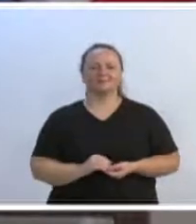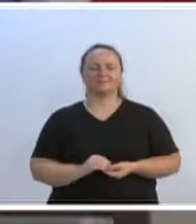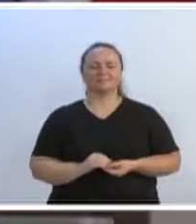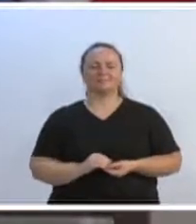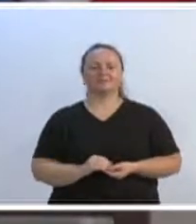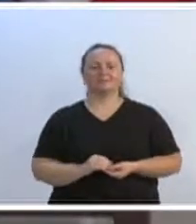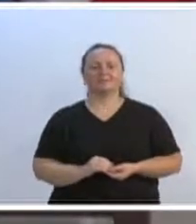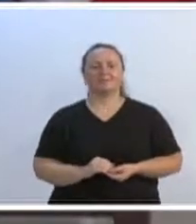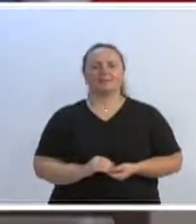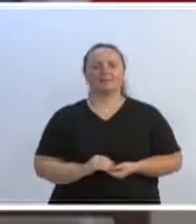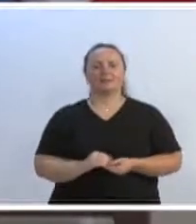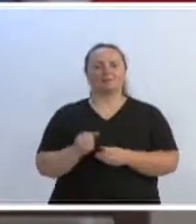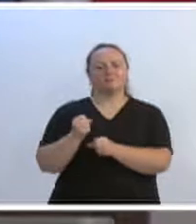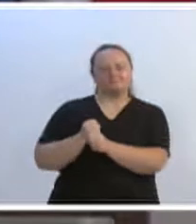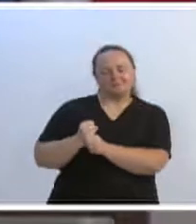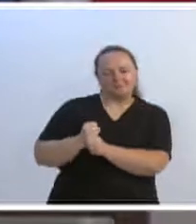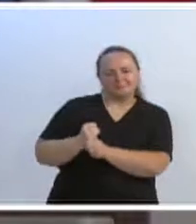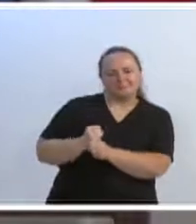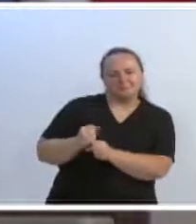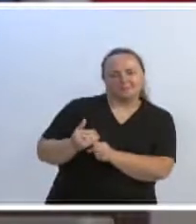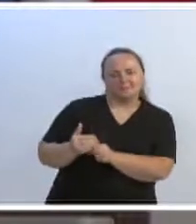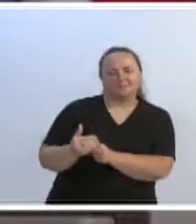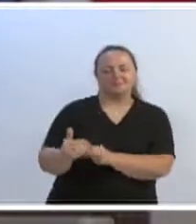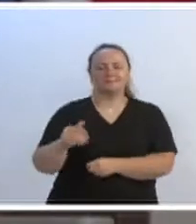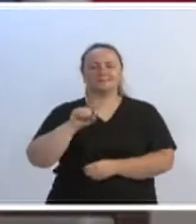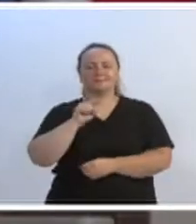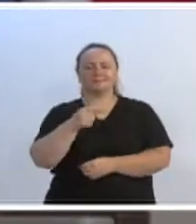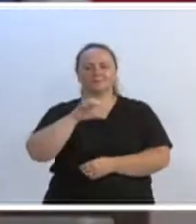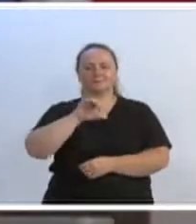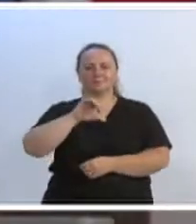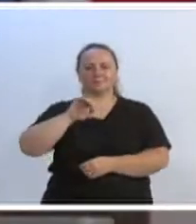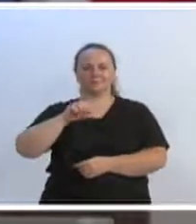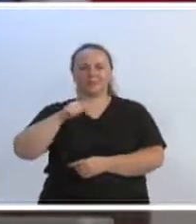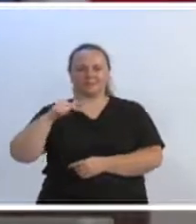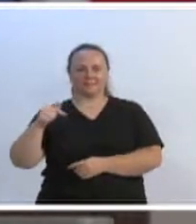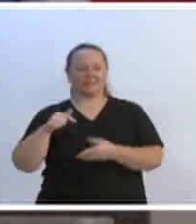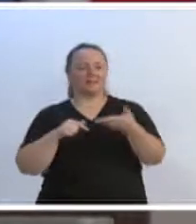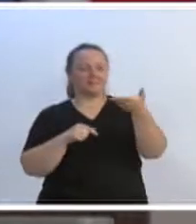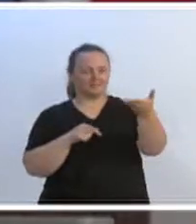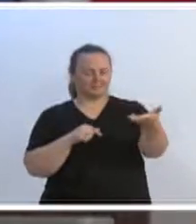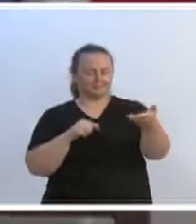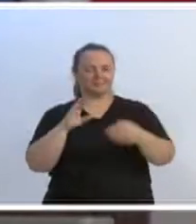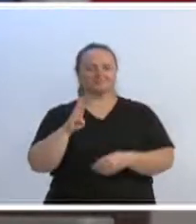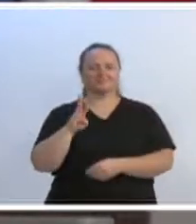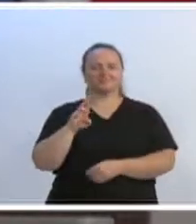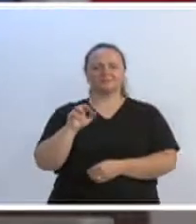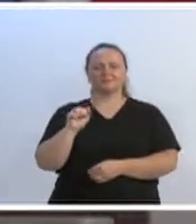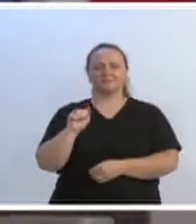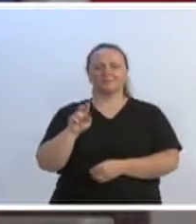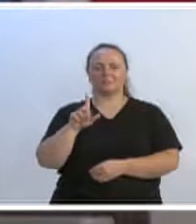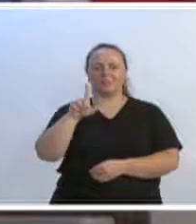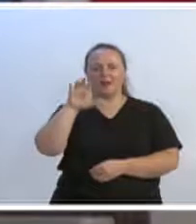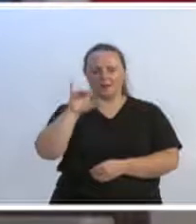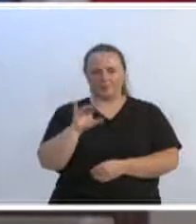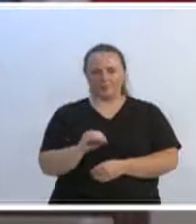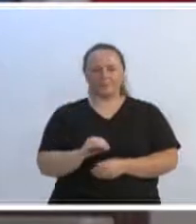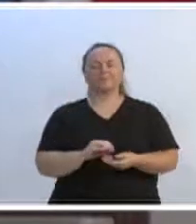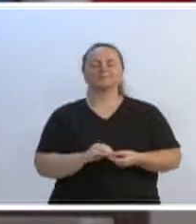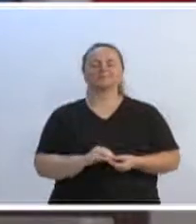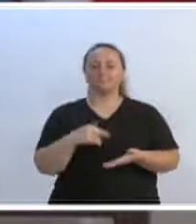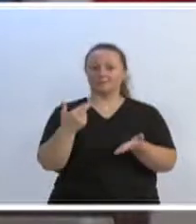em 63, a família Ferreira teve a sensibilidade de conferir à Fundação Cultural